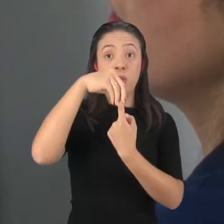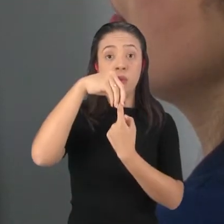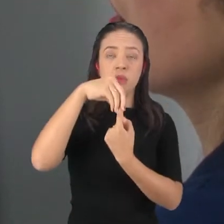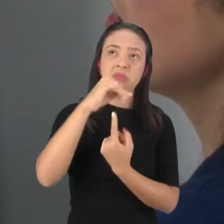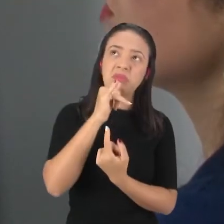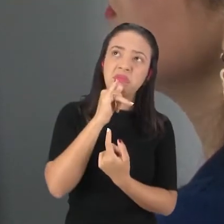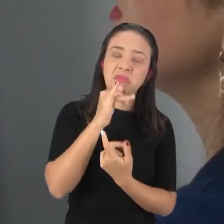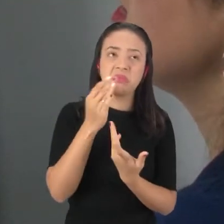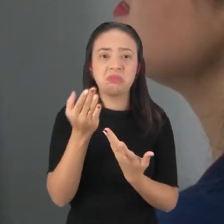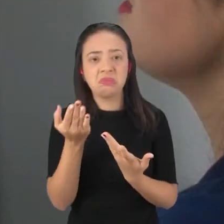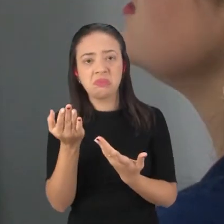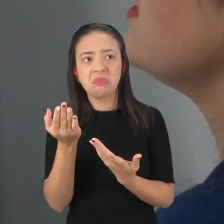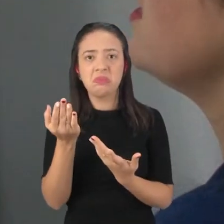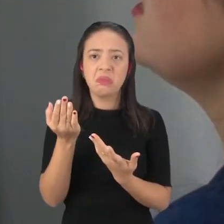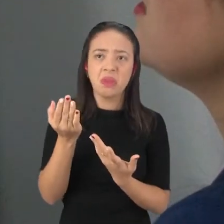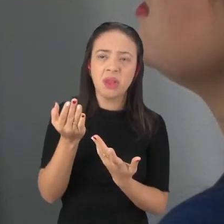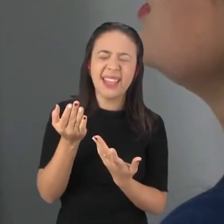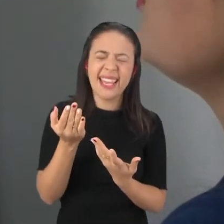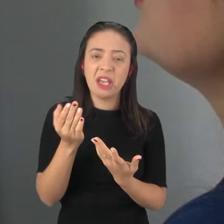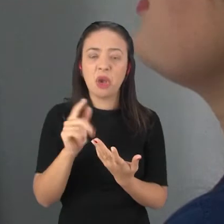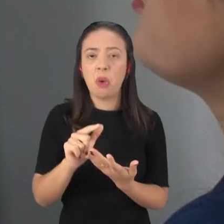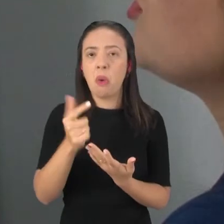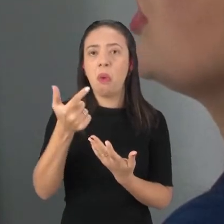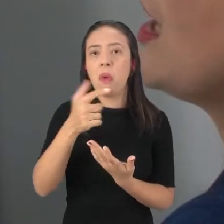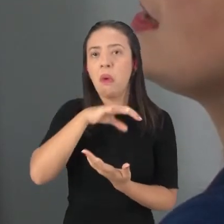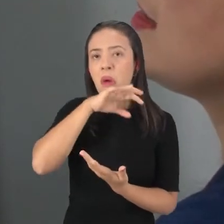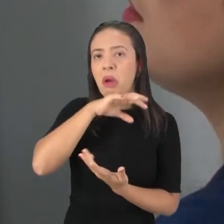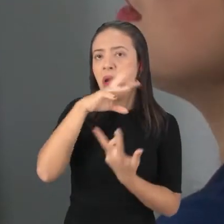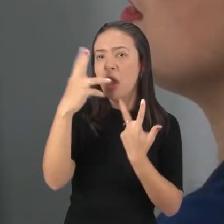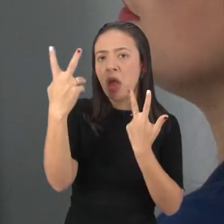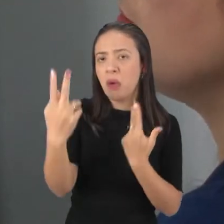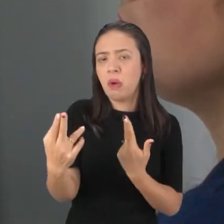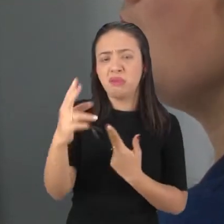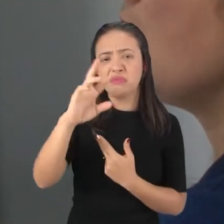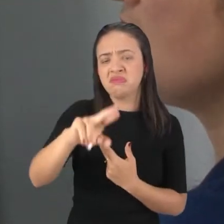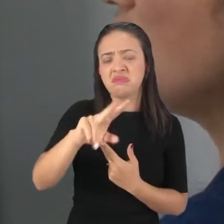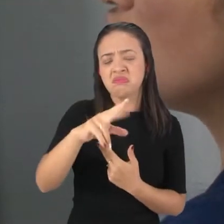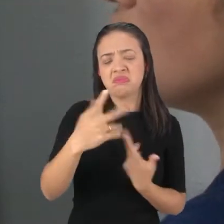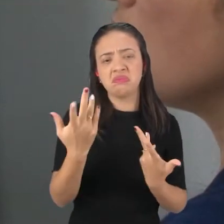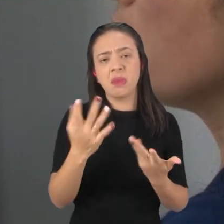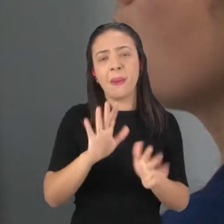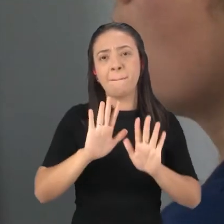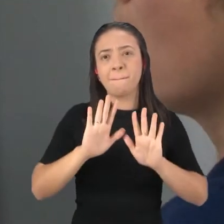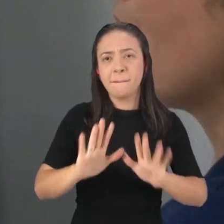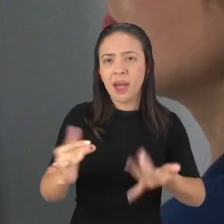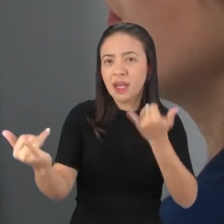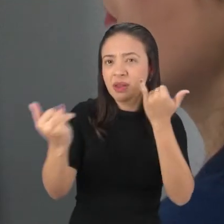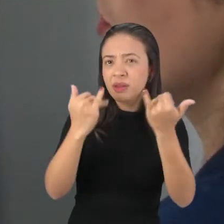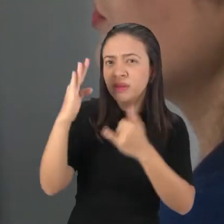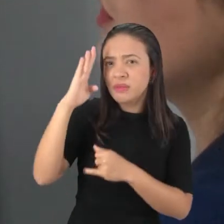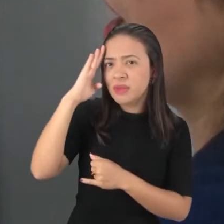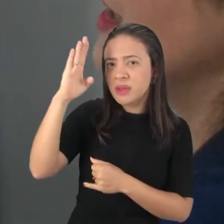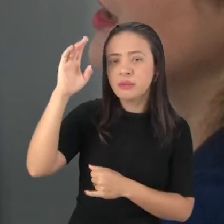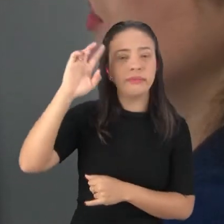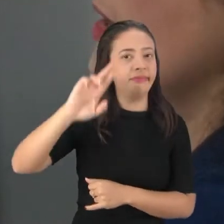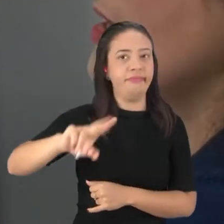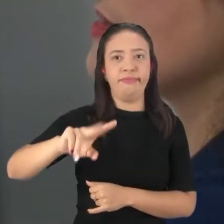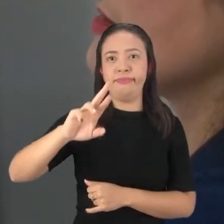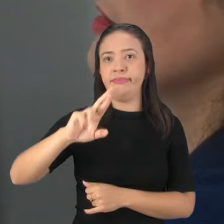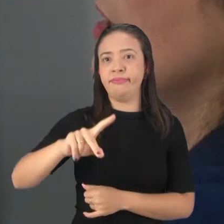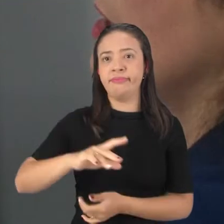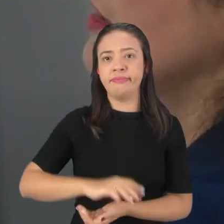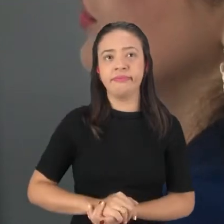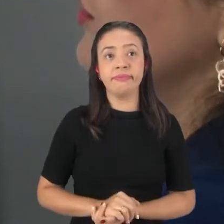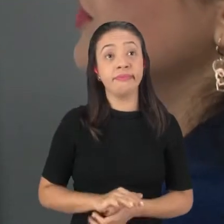até se referir à questão deles, né? Nenhum animal pode chegar a esse tamanho, nesse sentido. Mas o foco ainda não